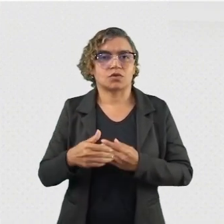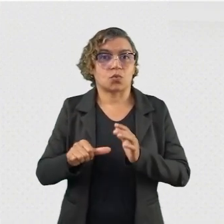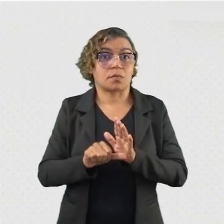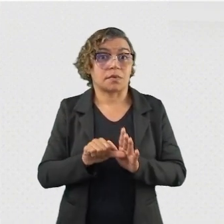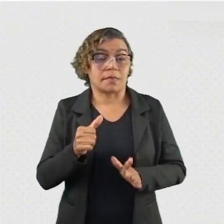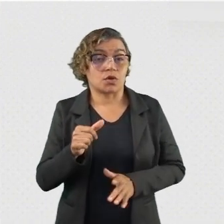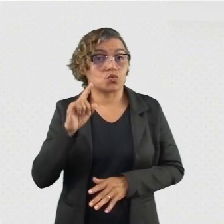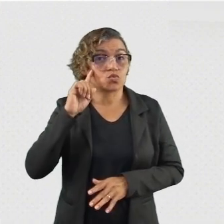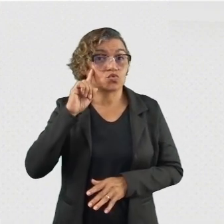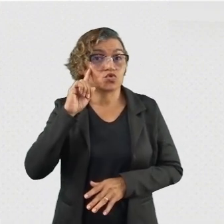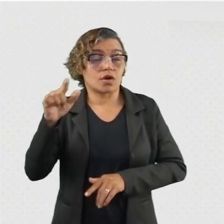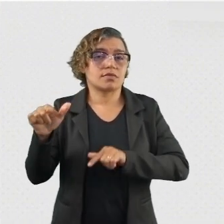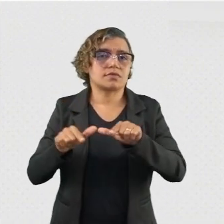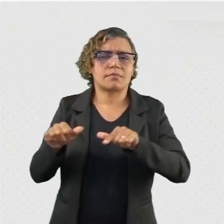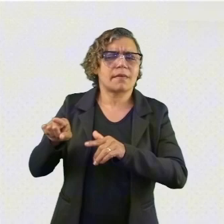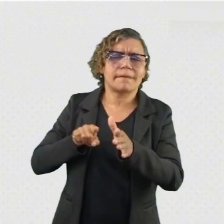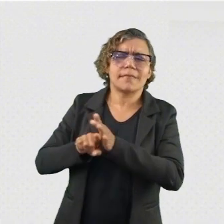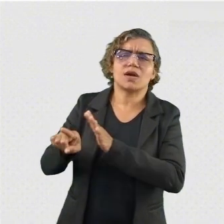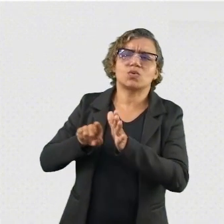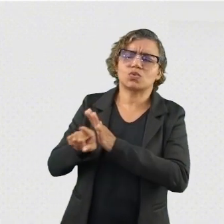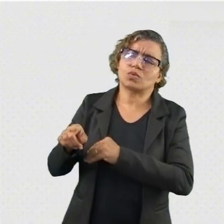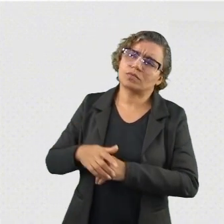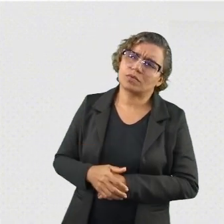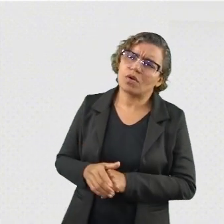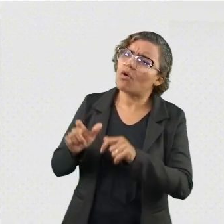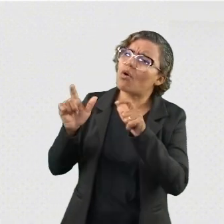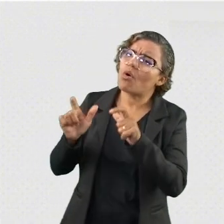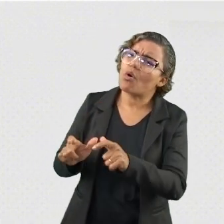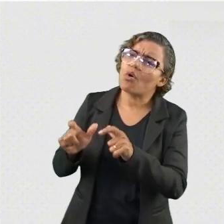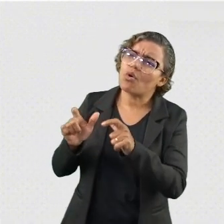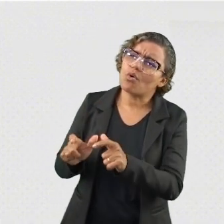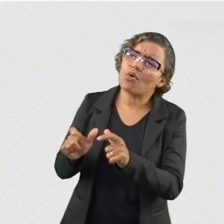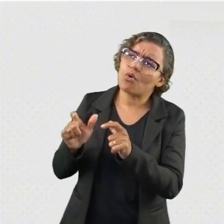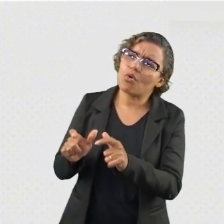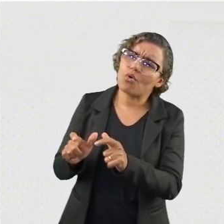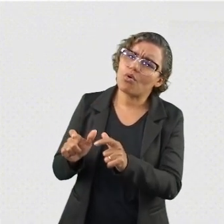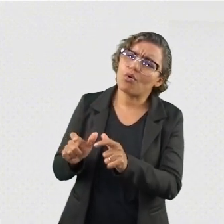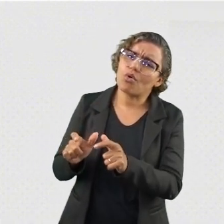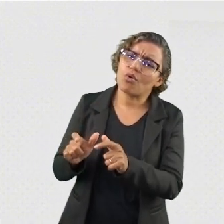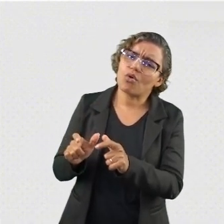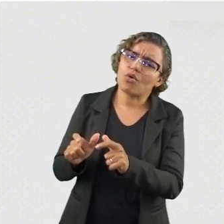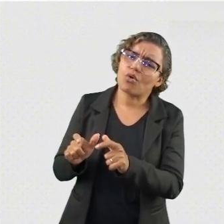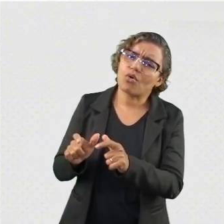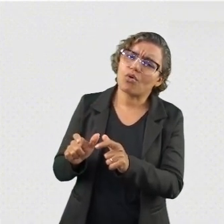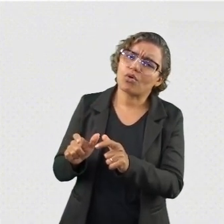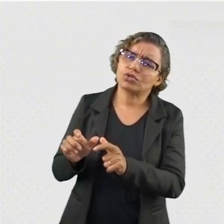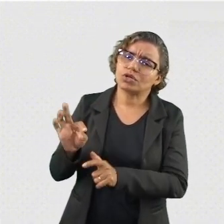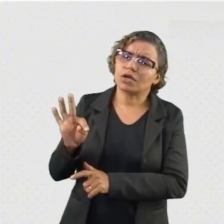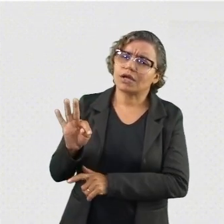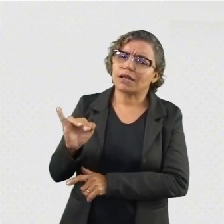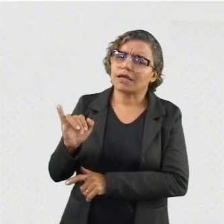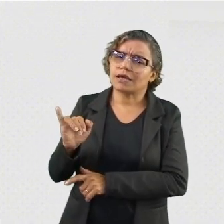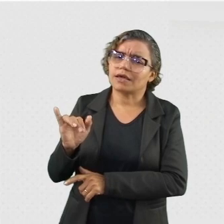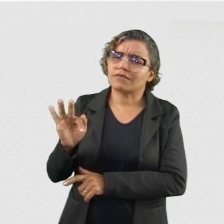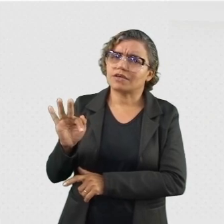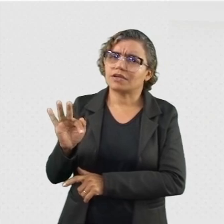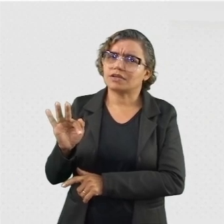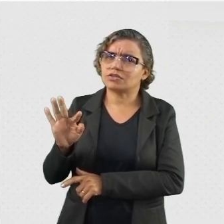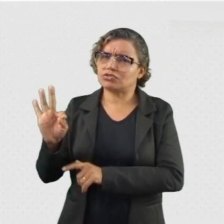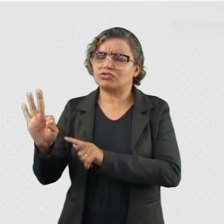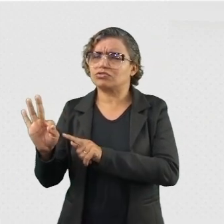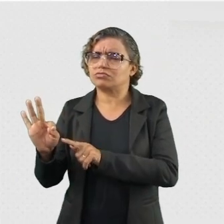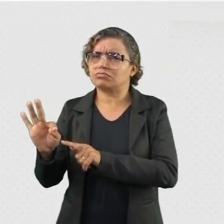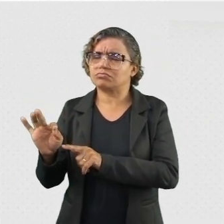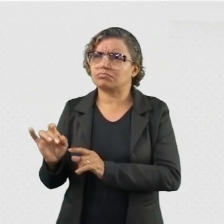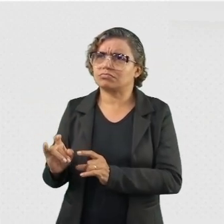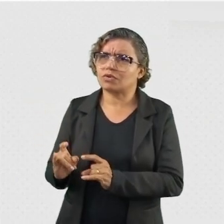dia de trabalho, ele perguntou para o colega dele, onde que está lift? o elevador. O colega olhou